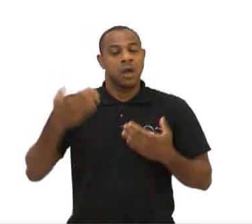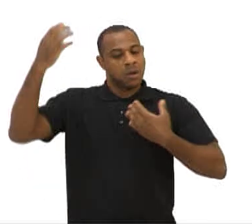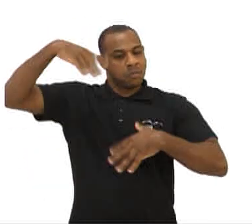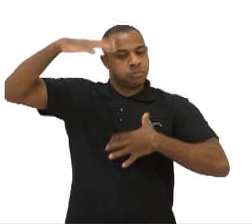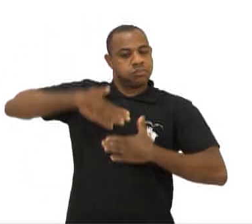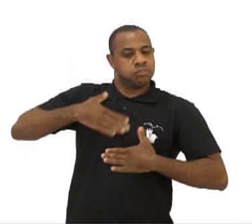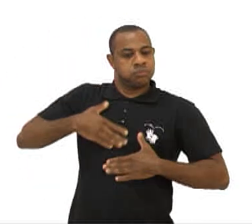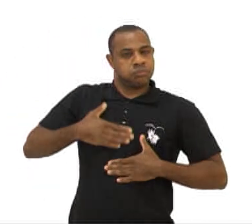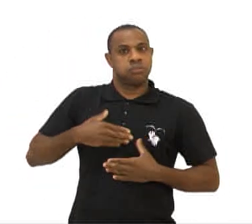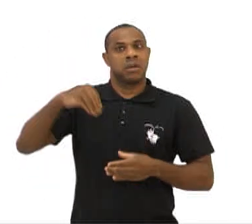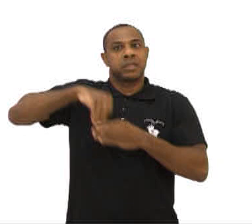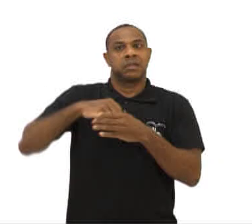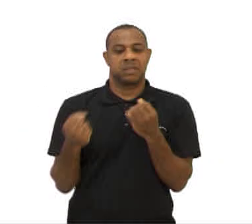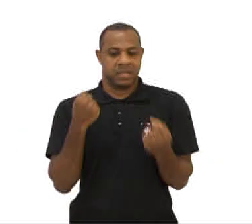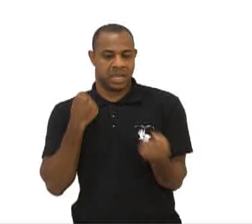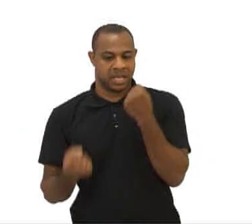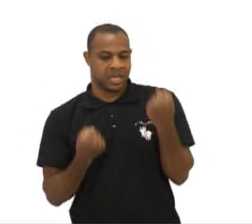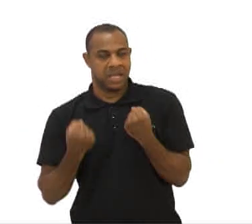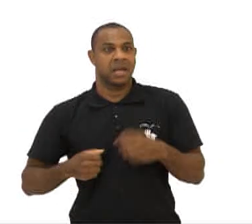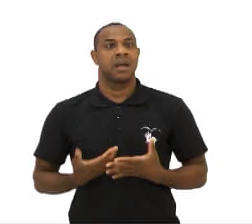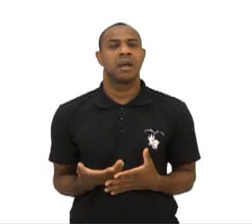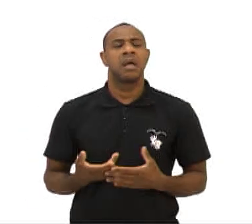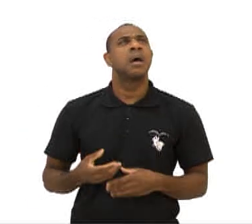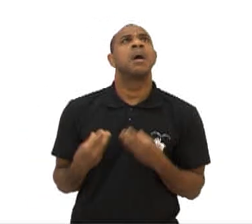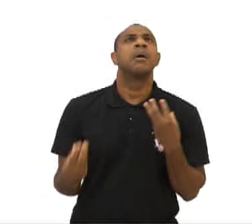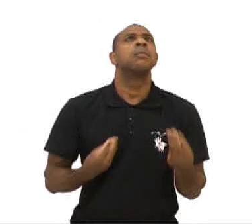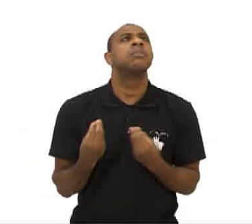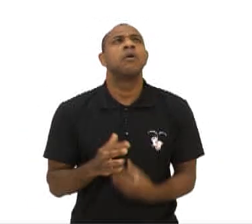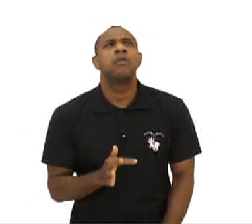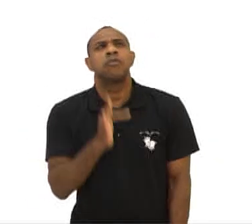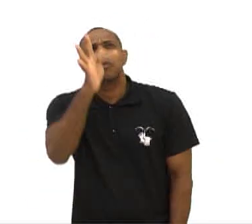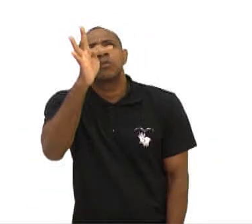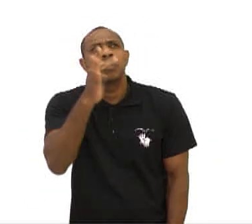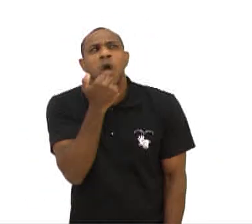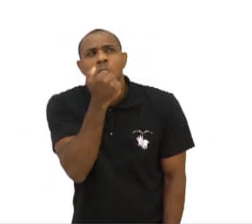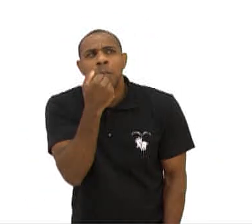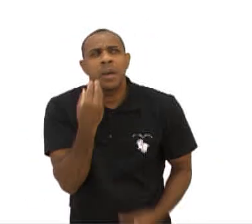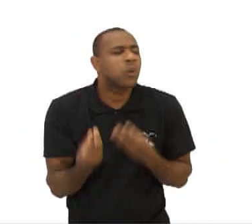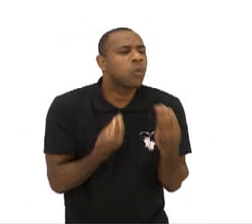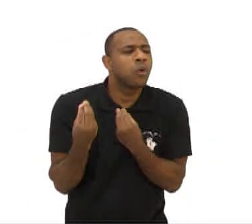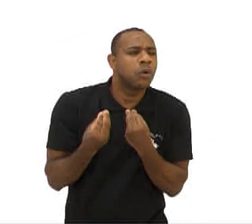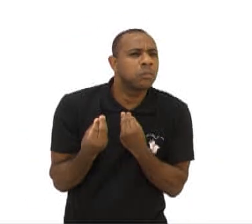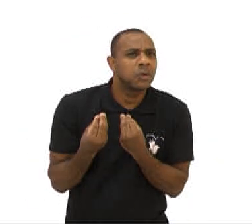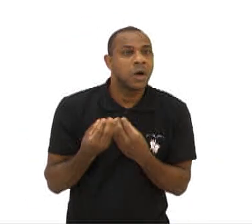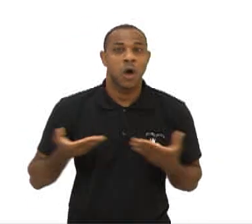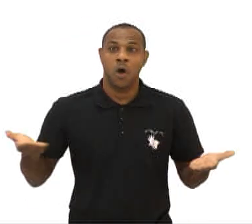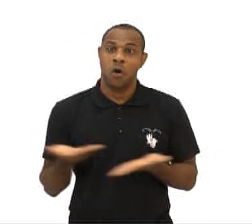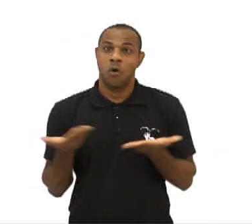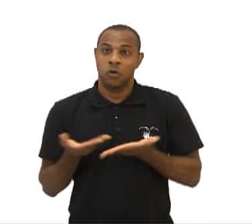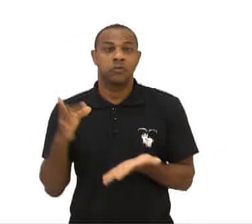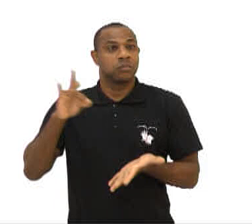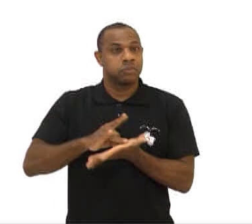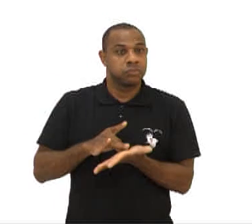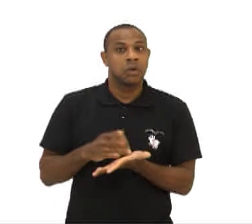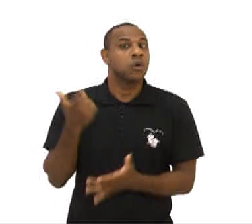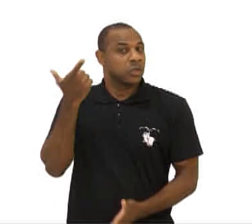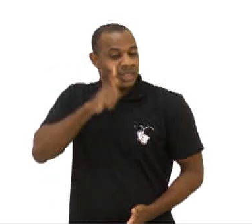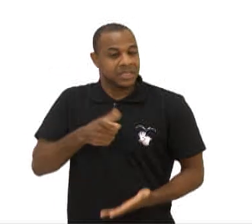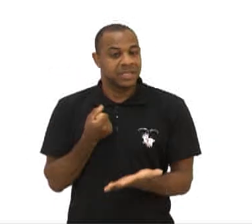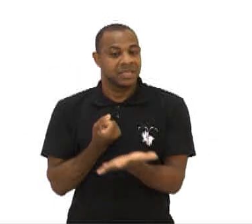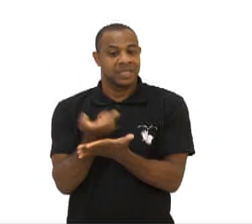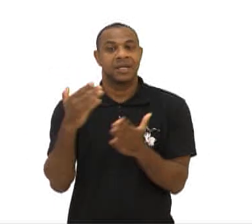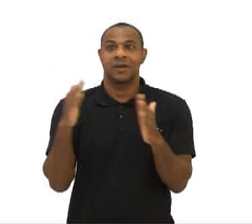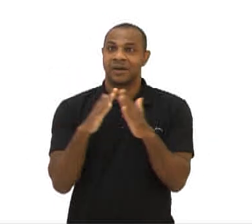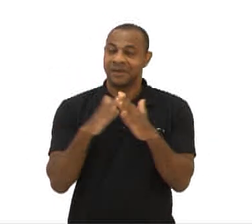Eu me perguntava, de onde viria minha próxima refeição? Hoje, eu oficialmente possuo uma casa,